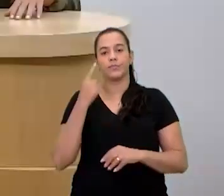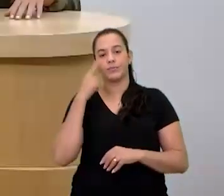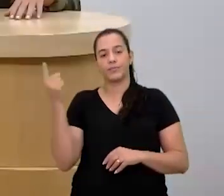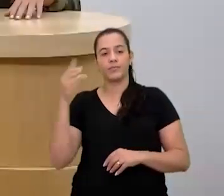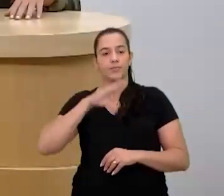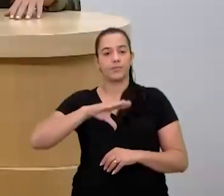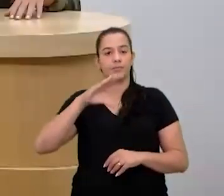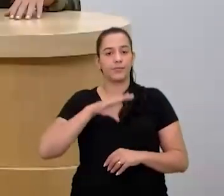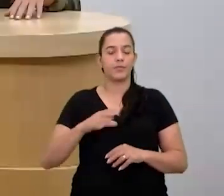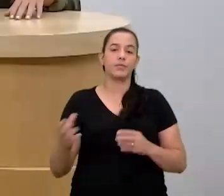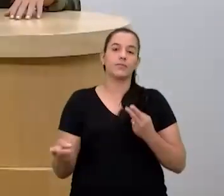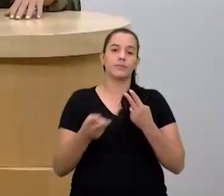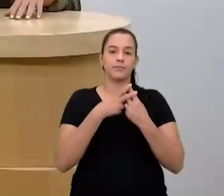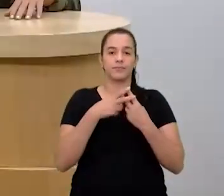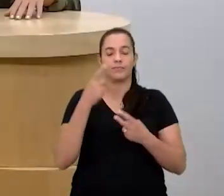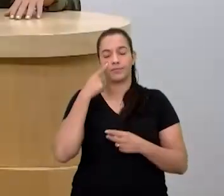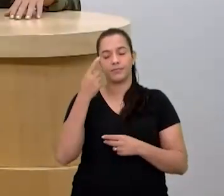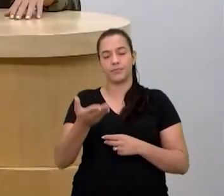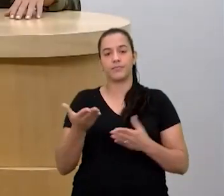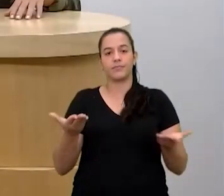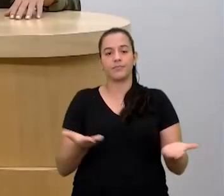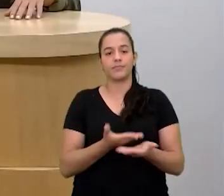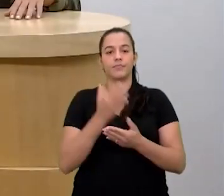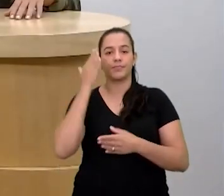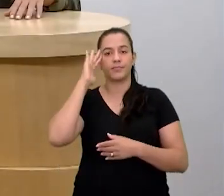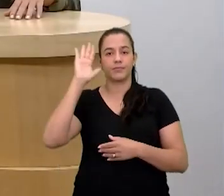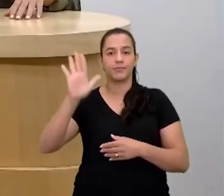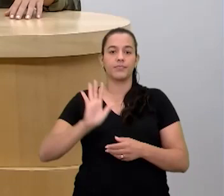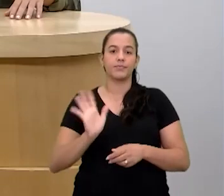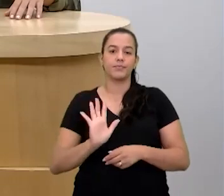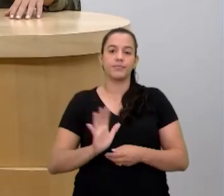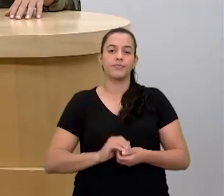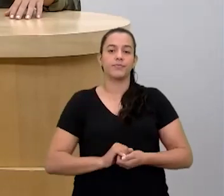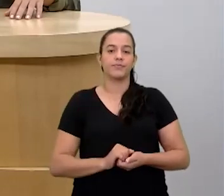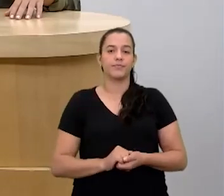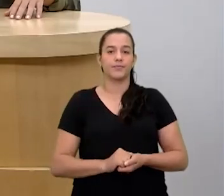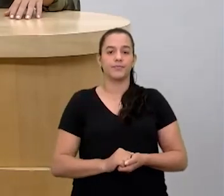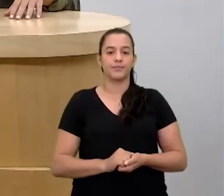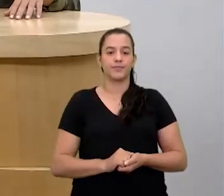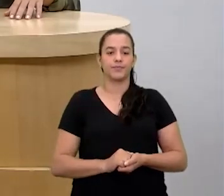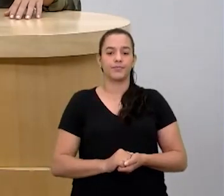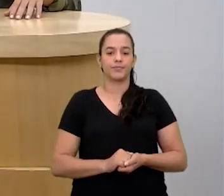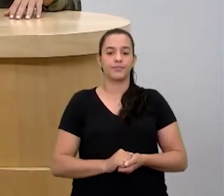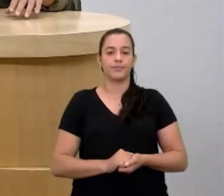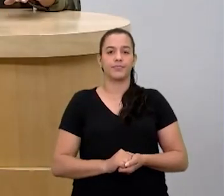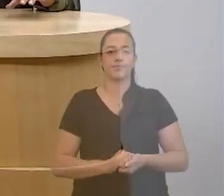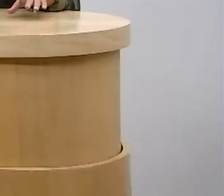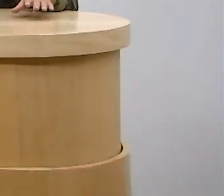portuguesa, CMSP, _EM. Valeu, obrigado. Tchau, gente.